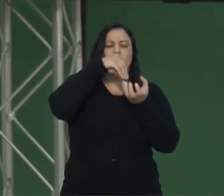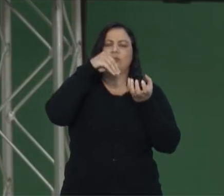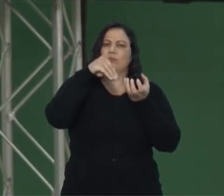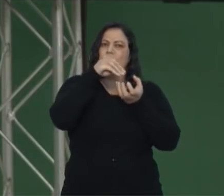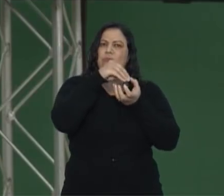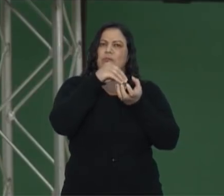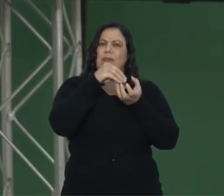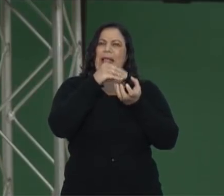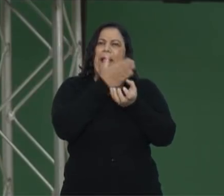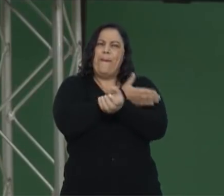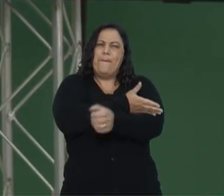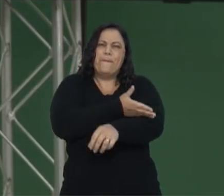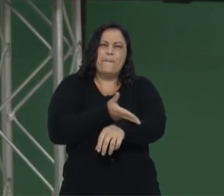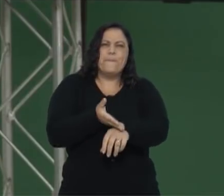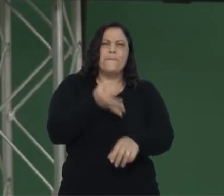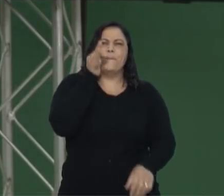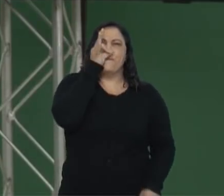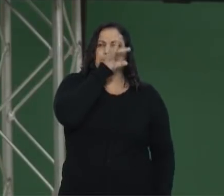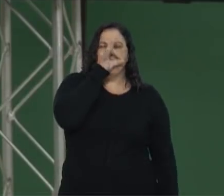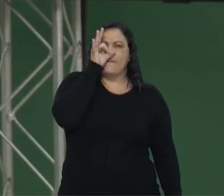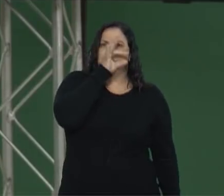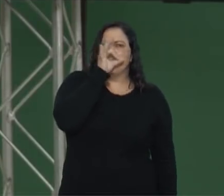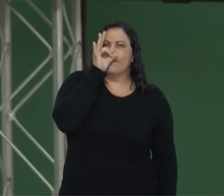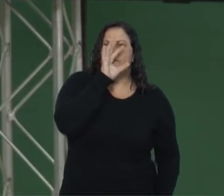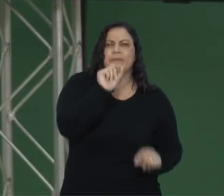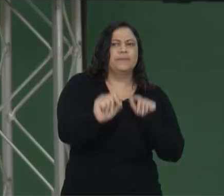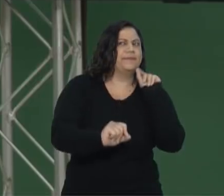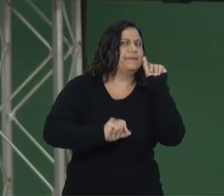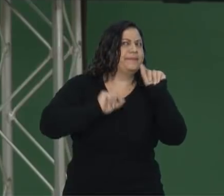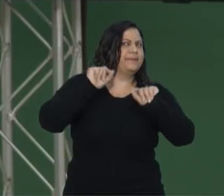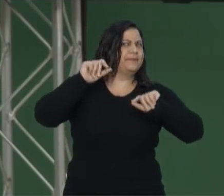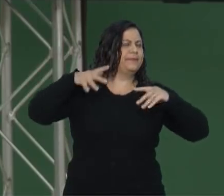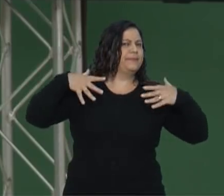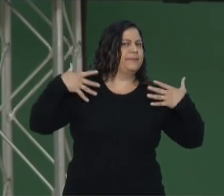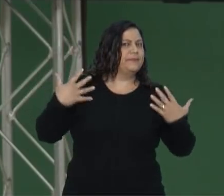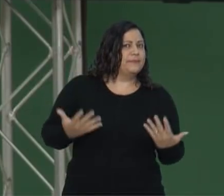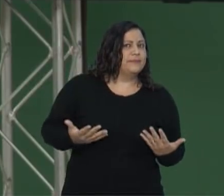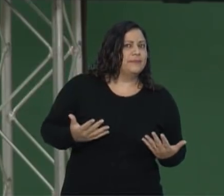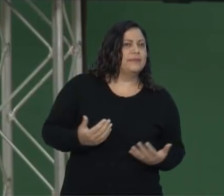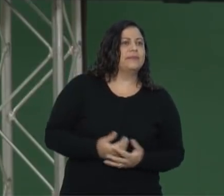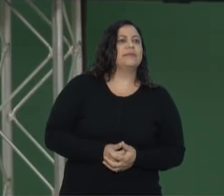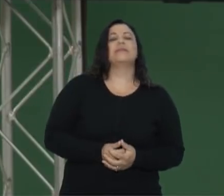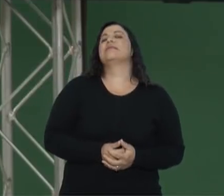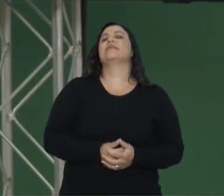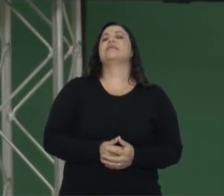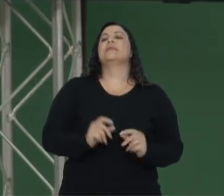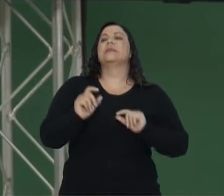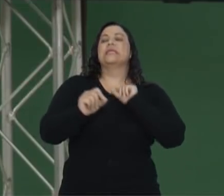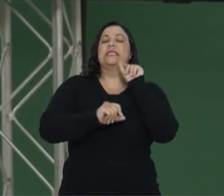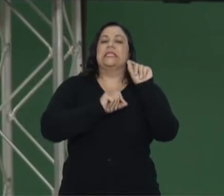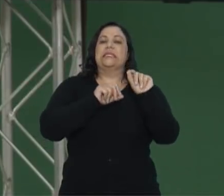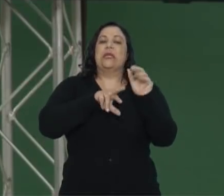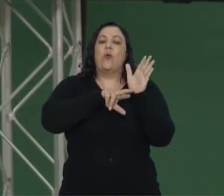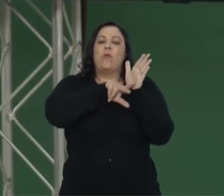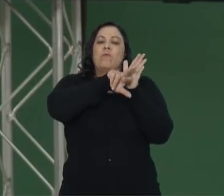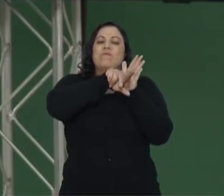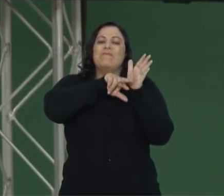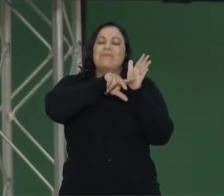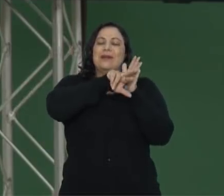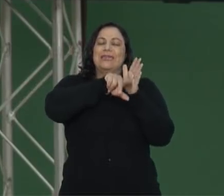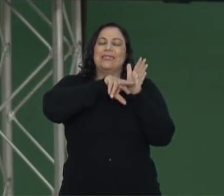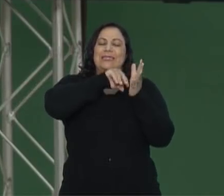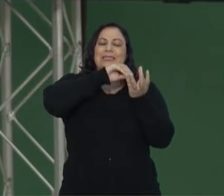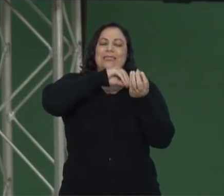meio esverdeada. O que será que é isso? São seres agindo sobre esta